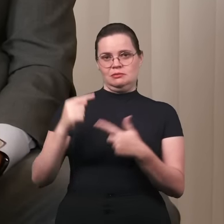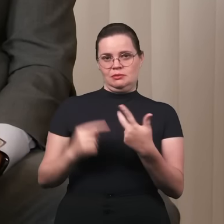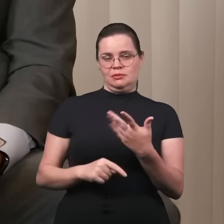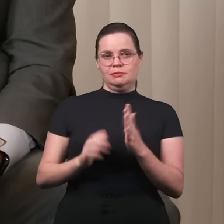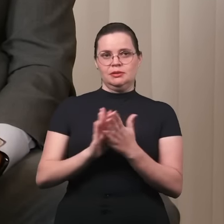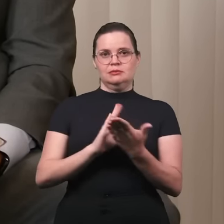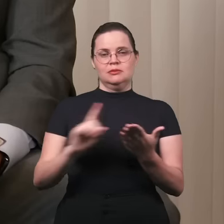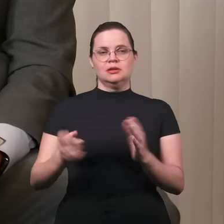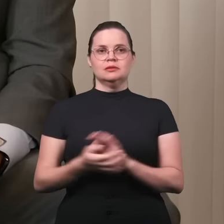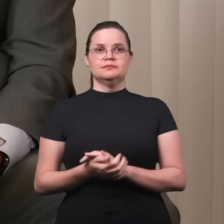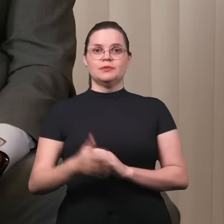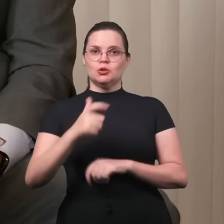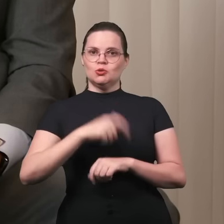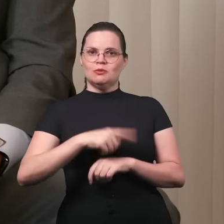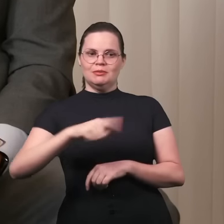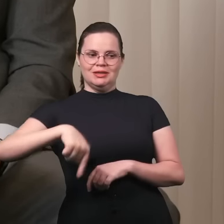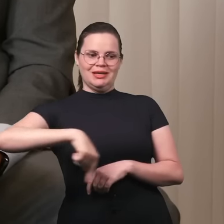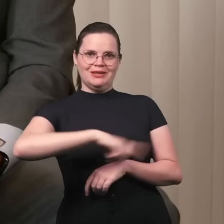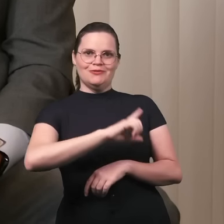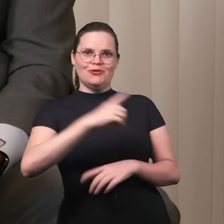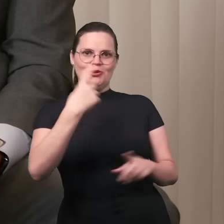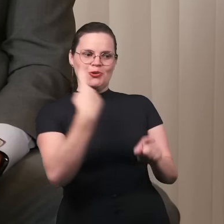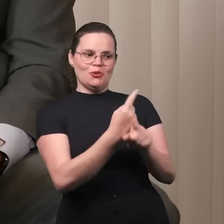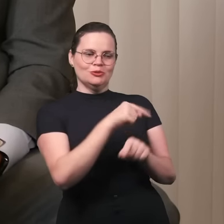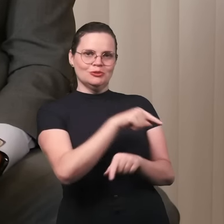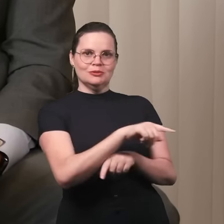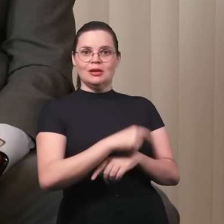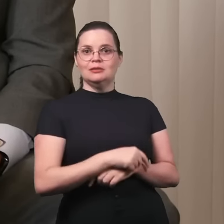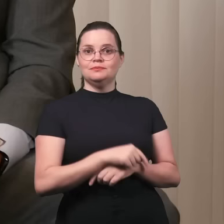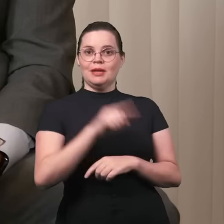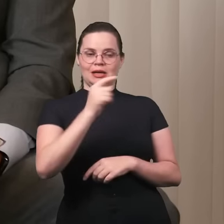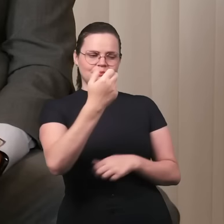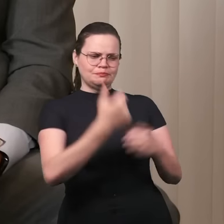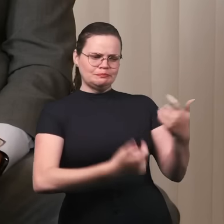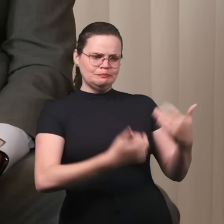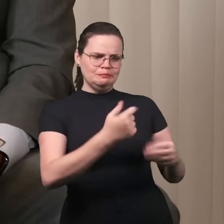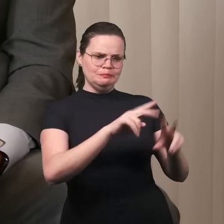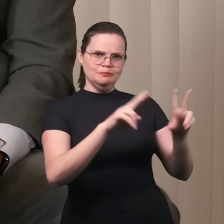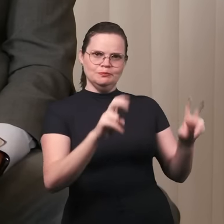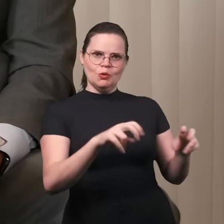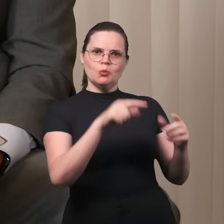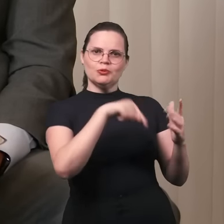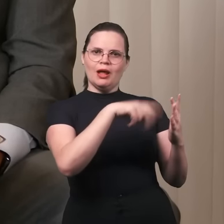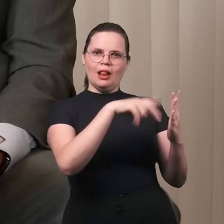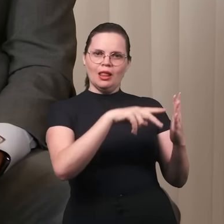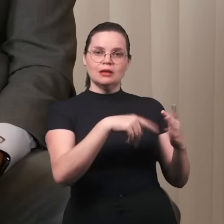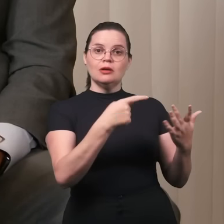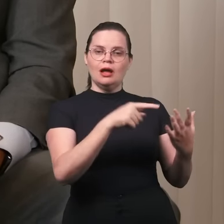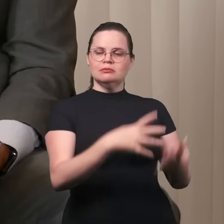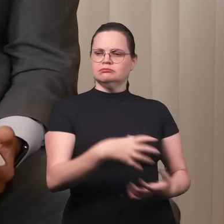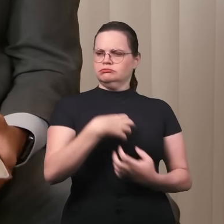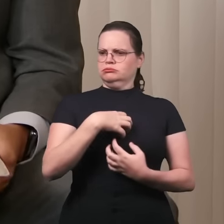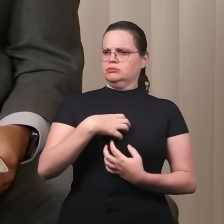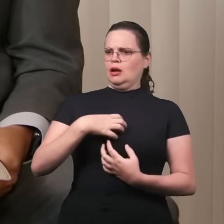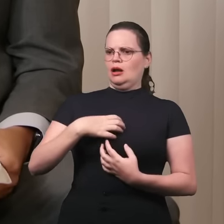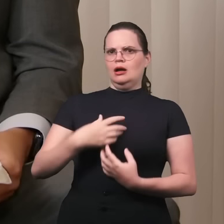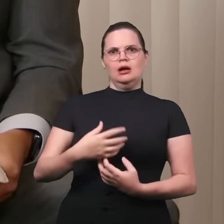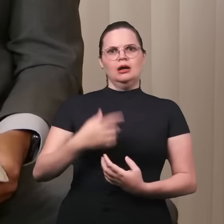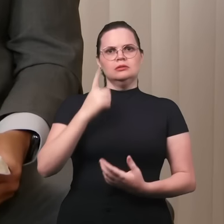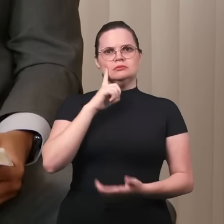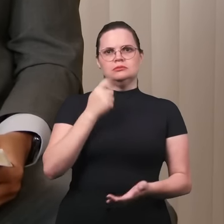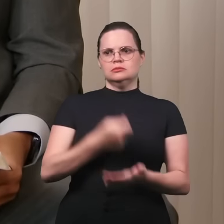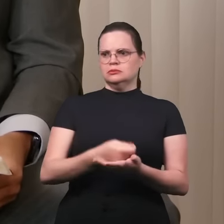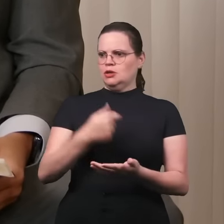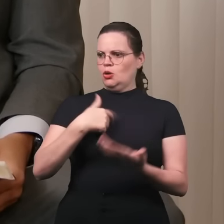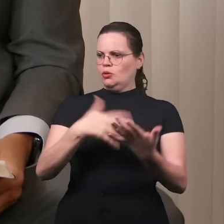naquele encontro em Gaza, a palavra falou profundamente ao coração daquele eunuco, ao ponto dele